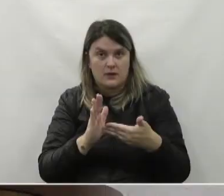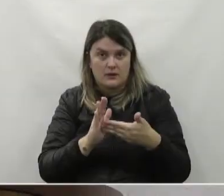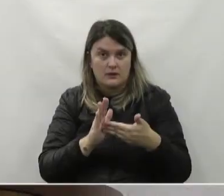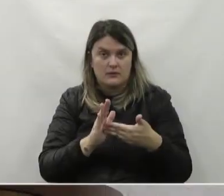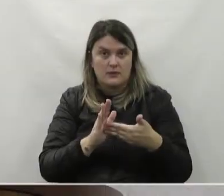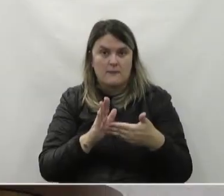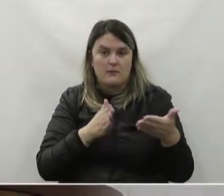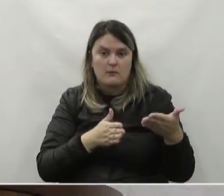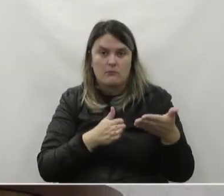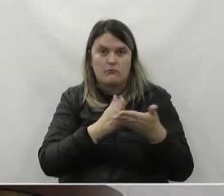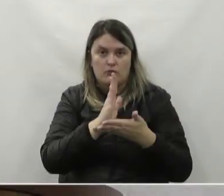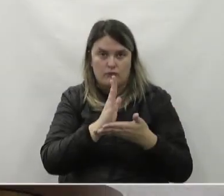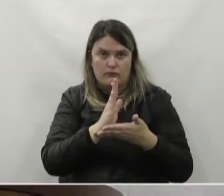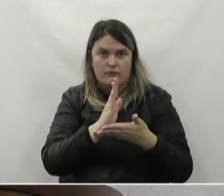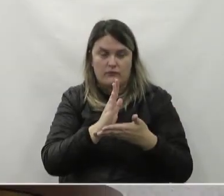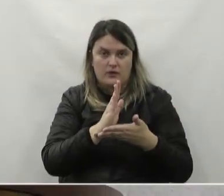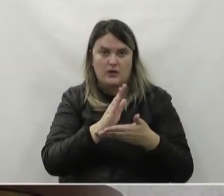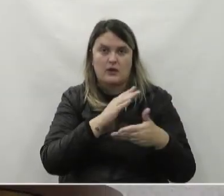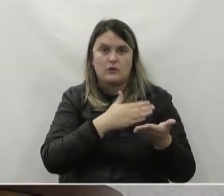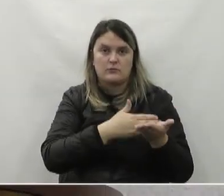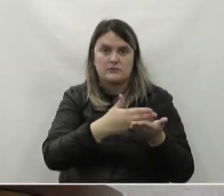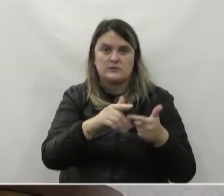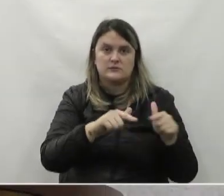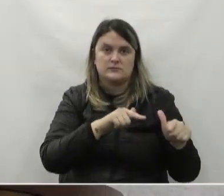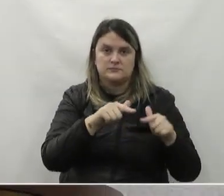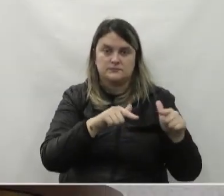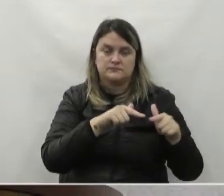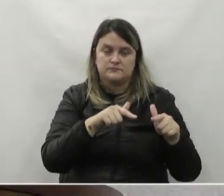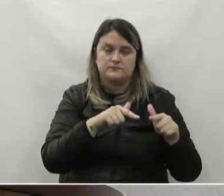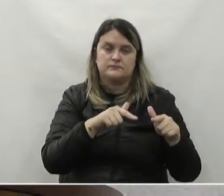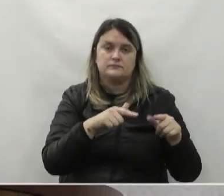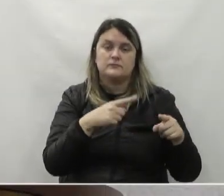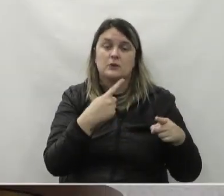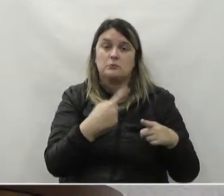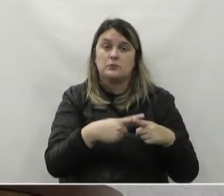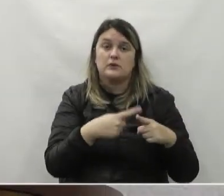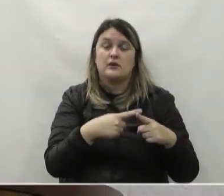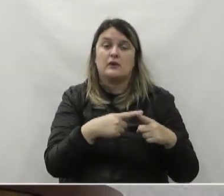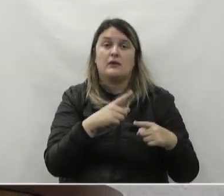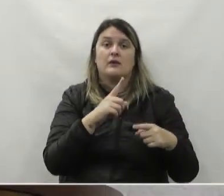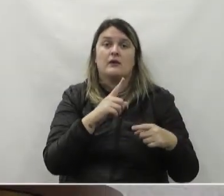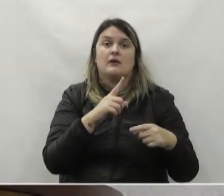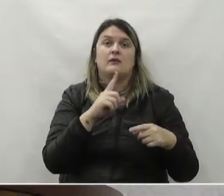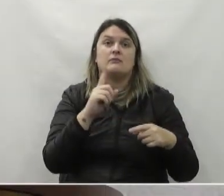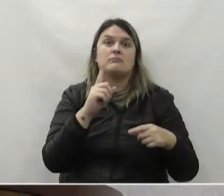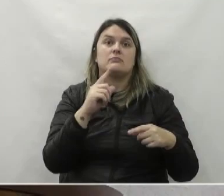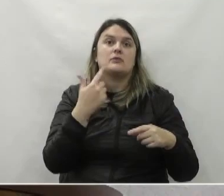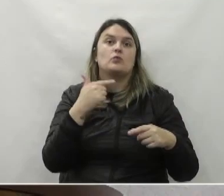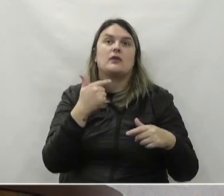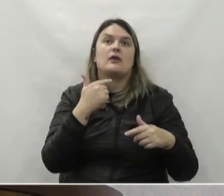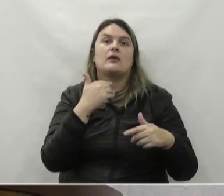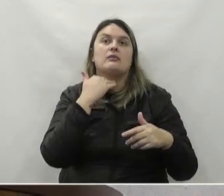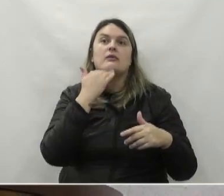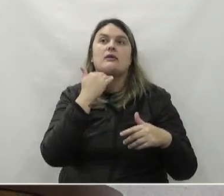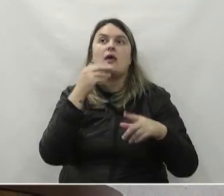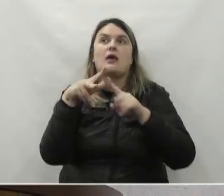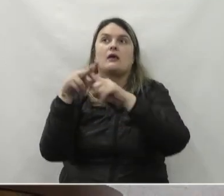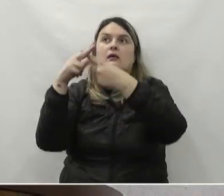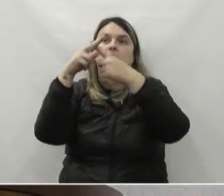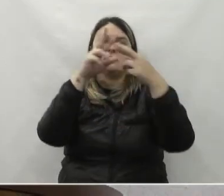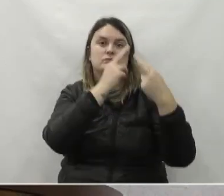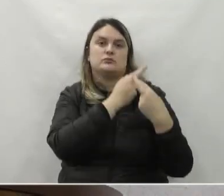seja aprovado essa ordem de serviço, justamente para que a gente não fique sem a